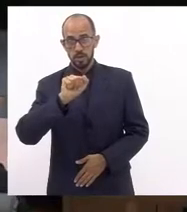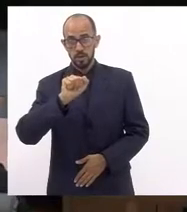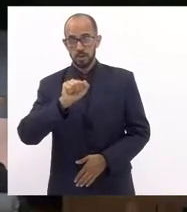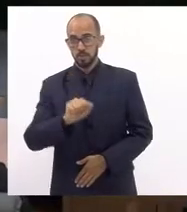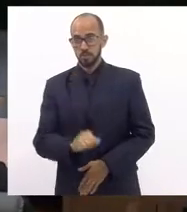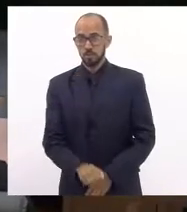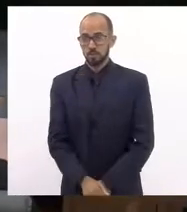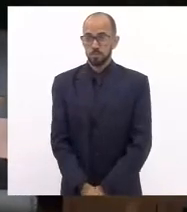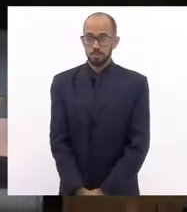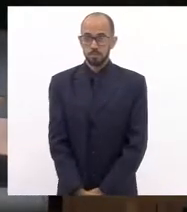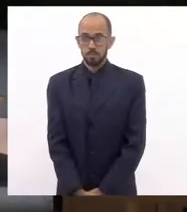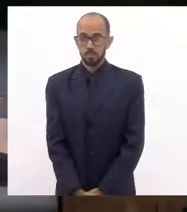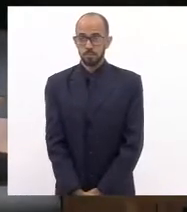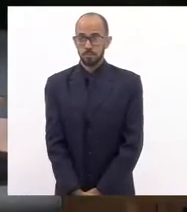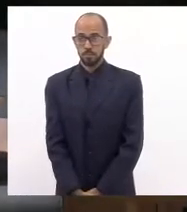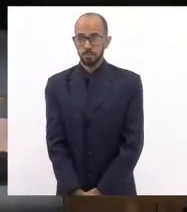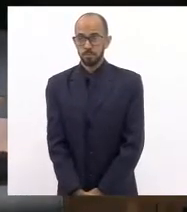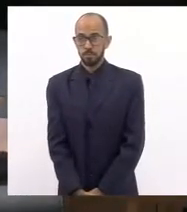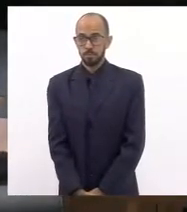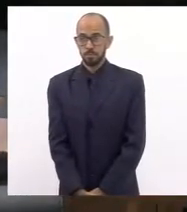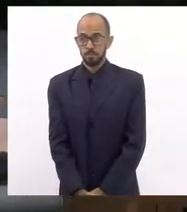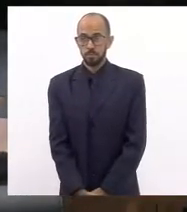Alves.